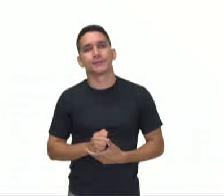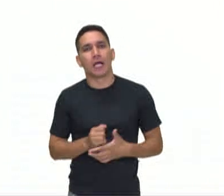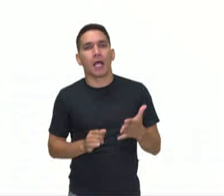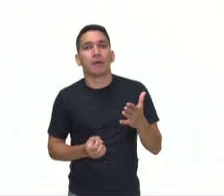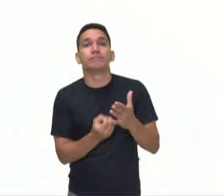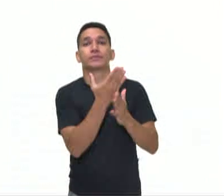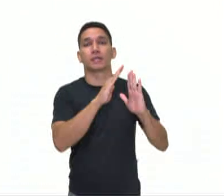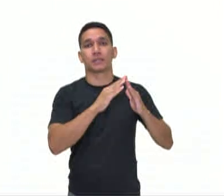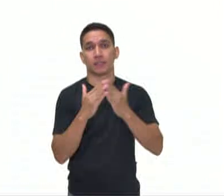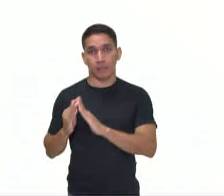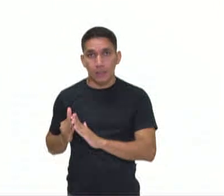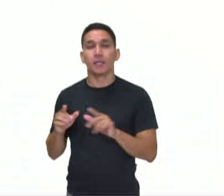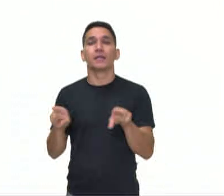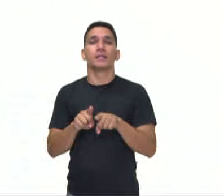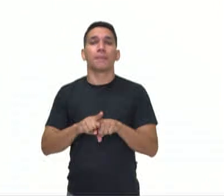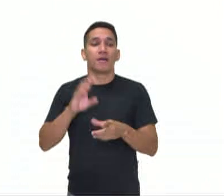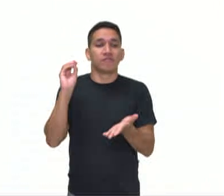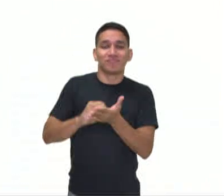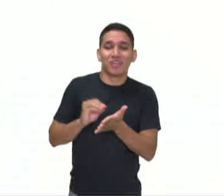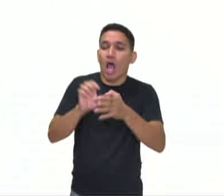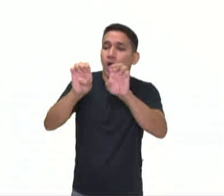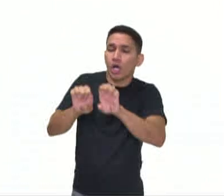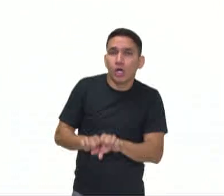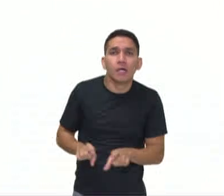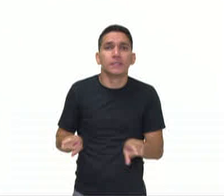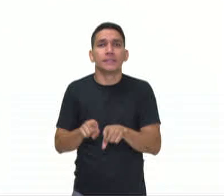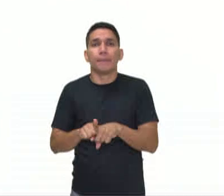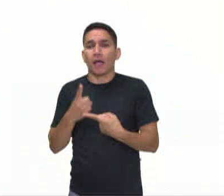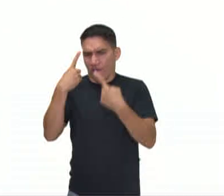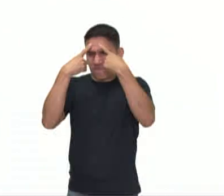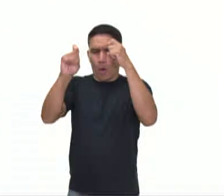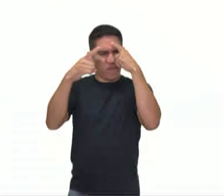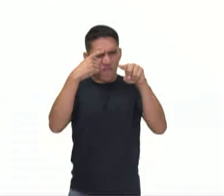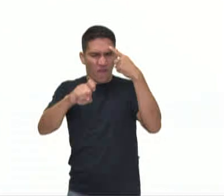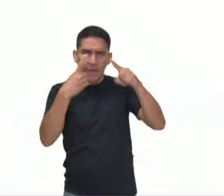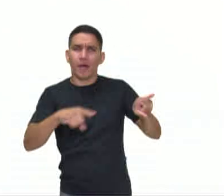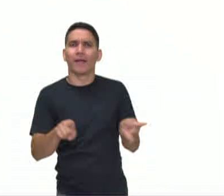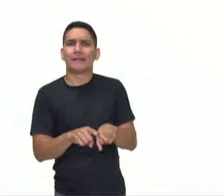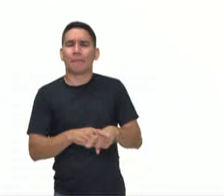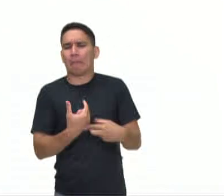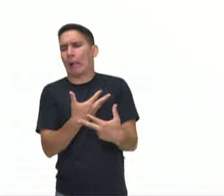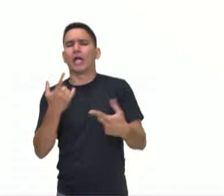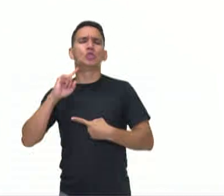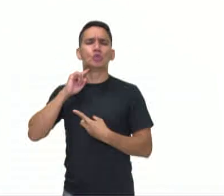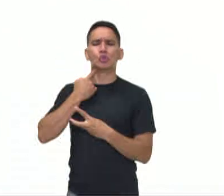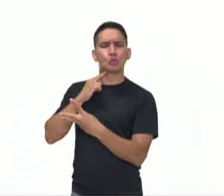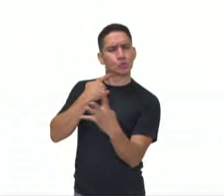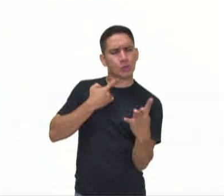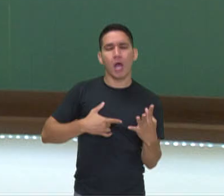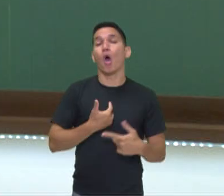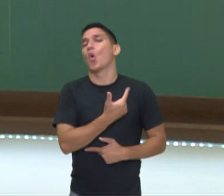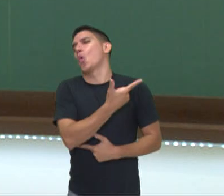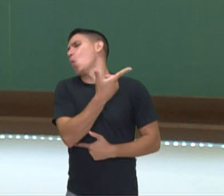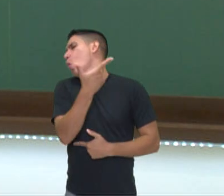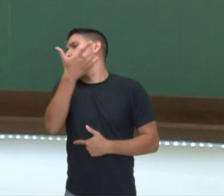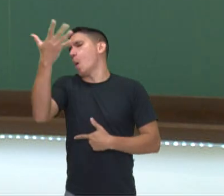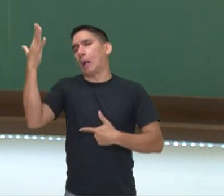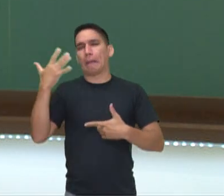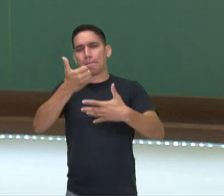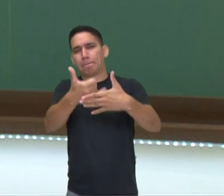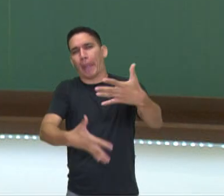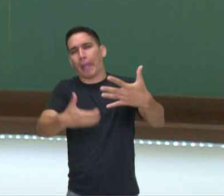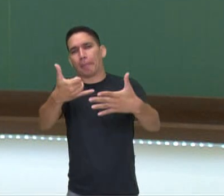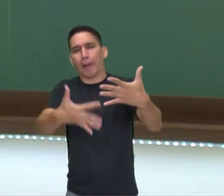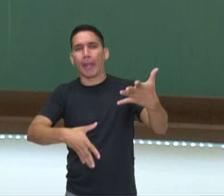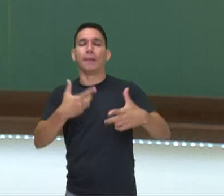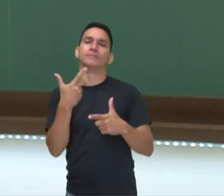falta de infraestrutura, aumento na violência, poluição de todas as modalidades, entre outros